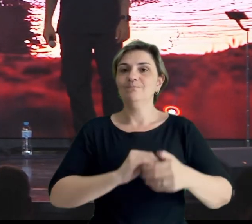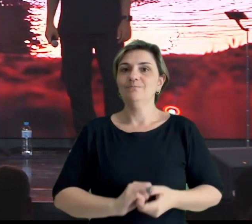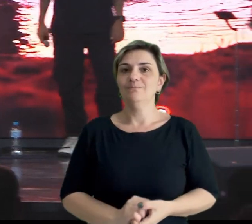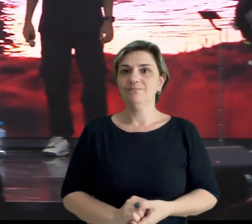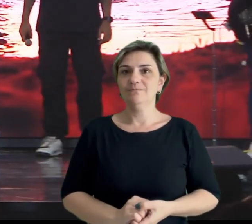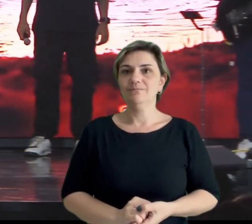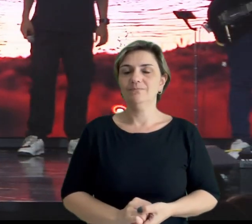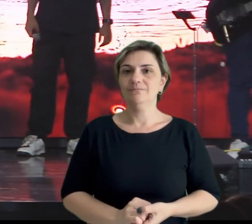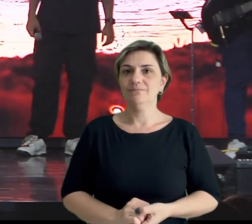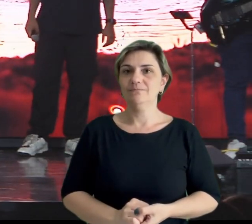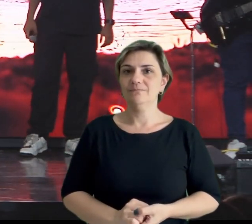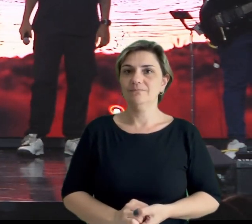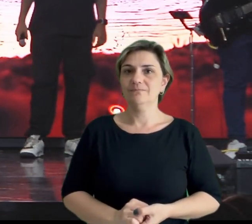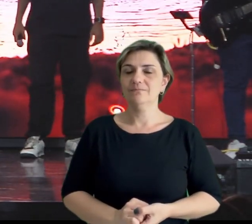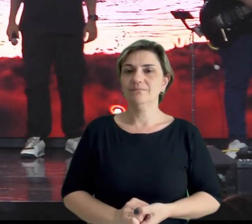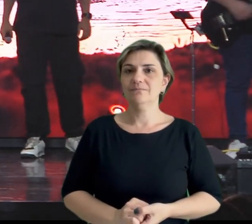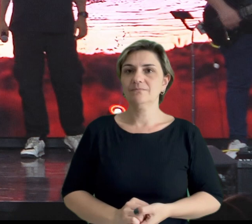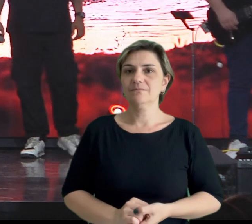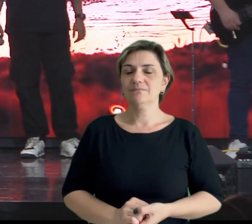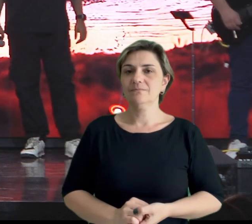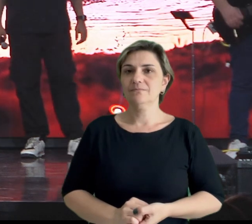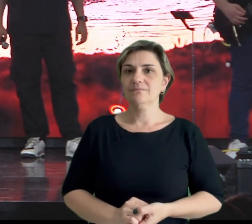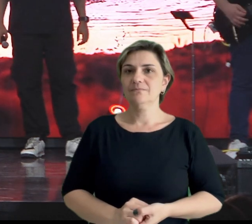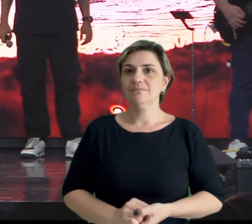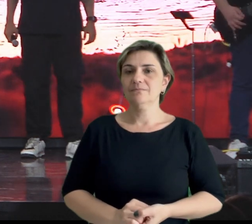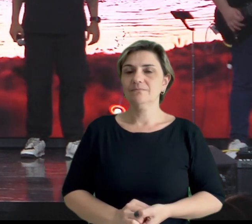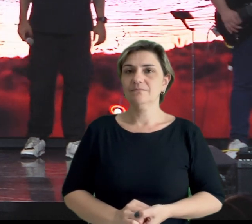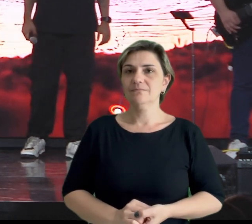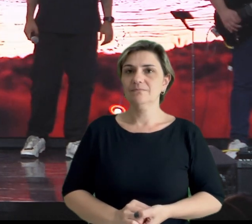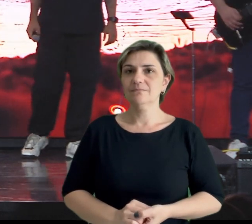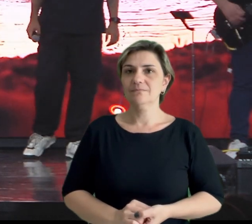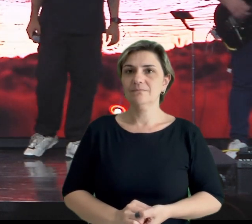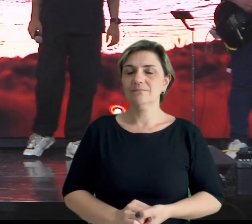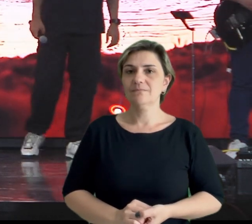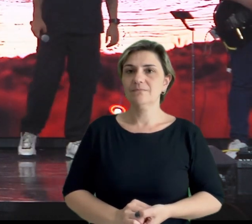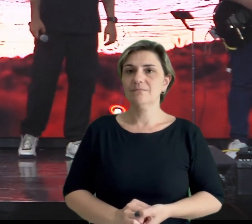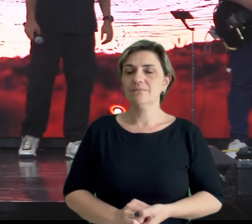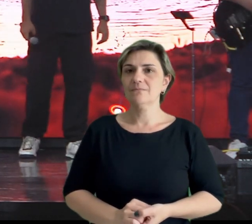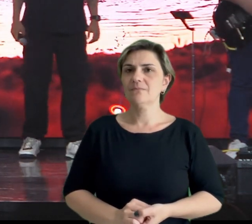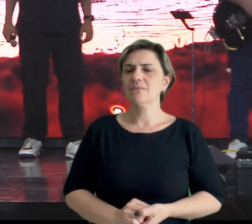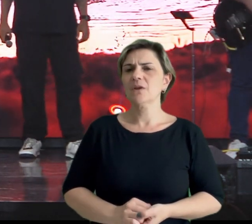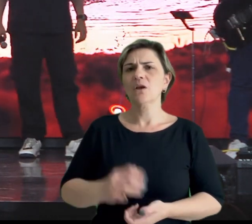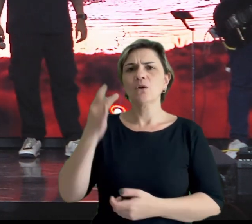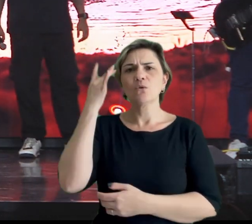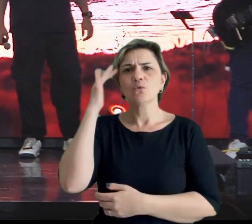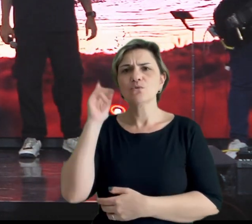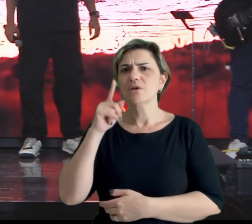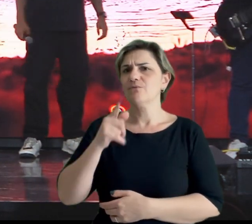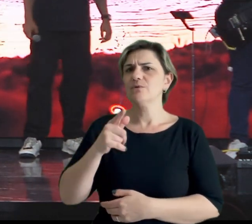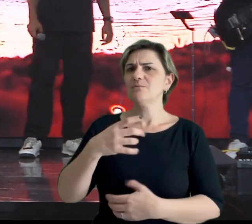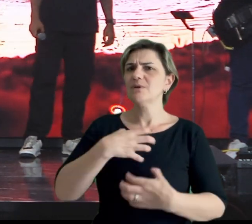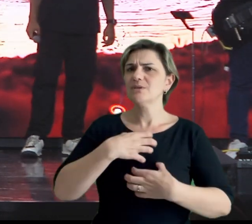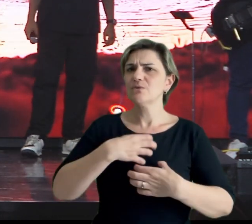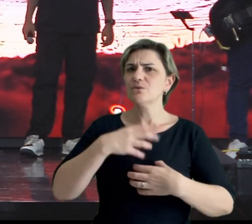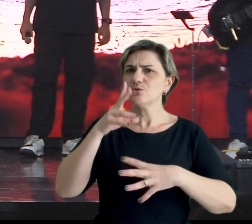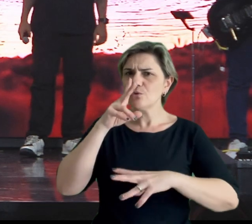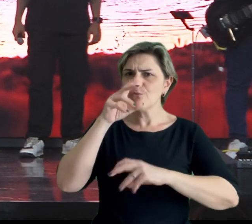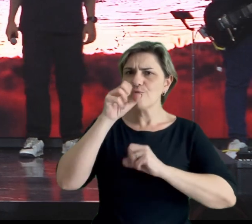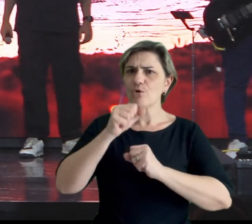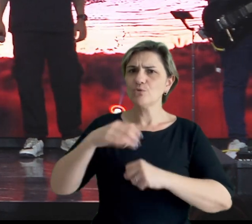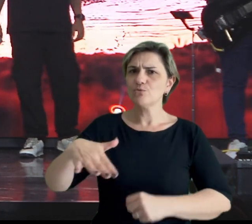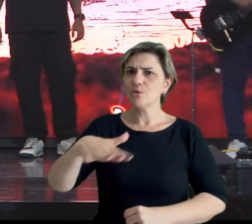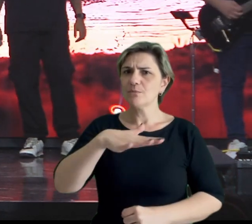Eu não sei você, mas eu sinto tão forte um ambiente